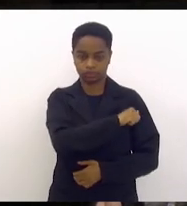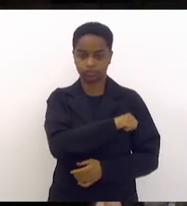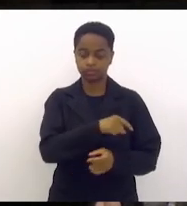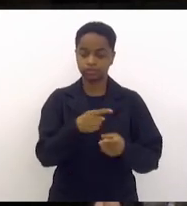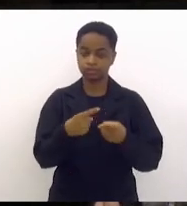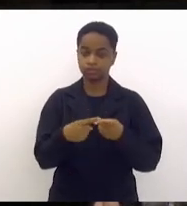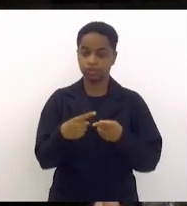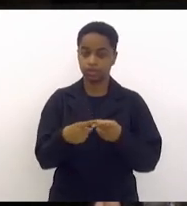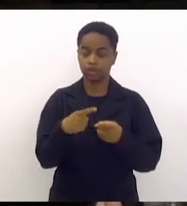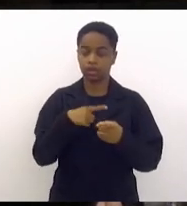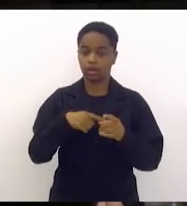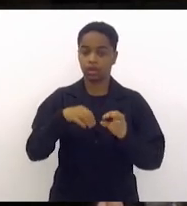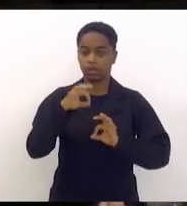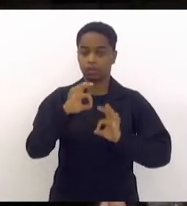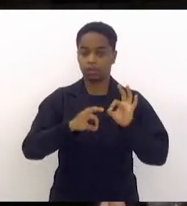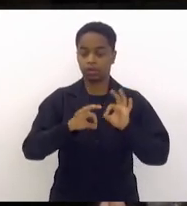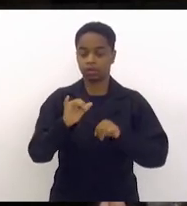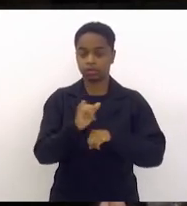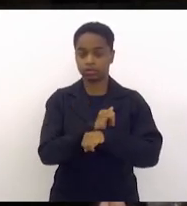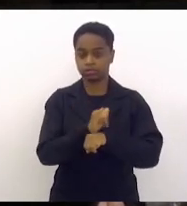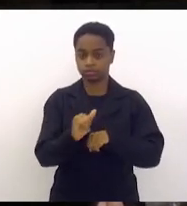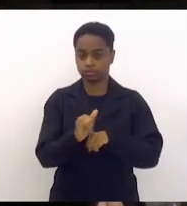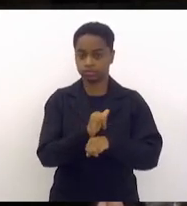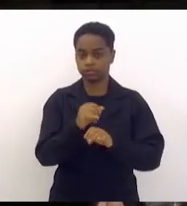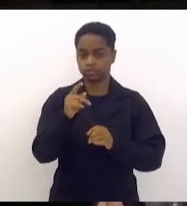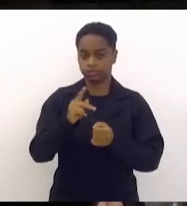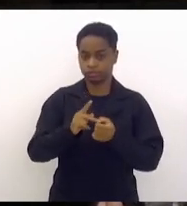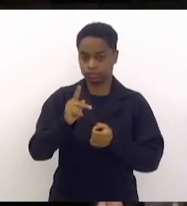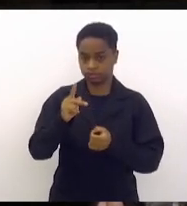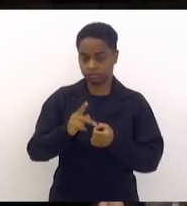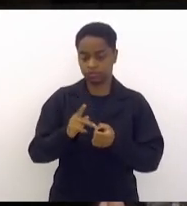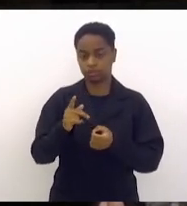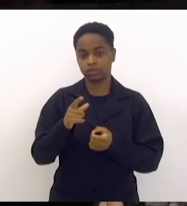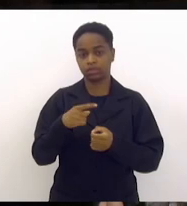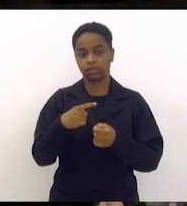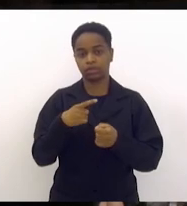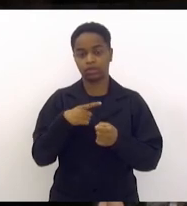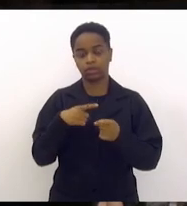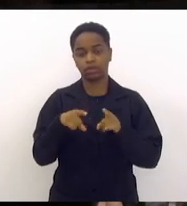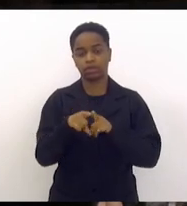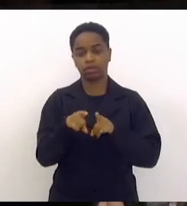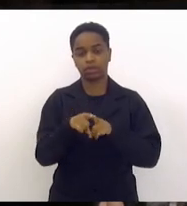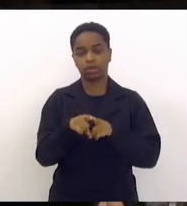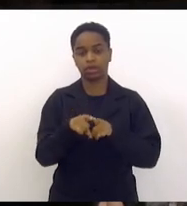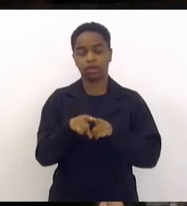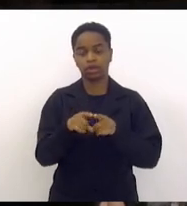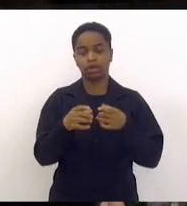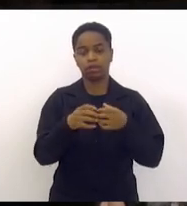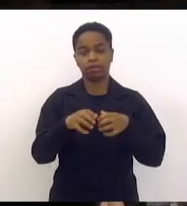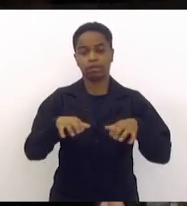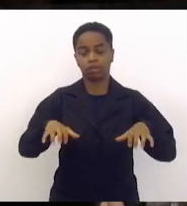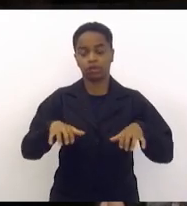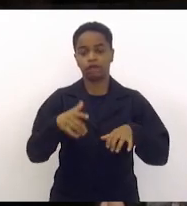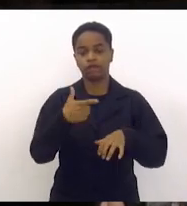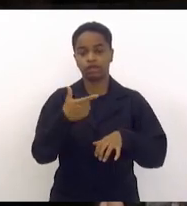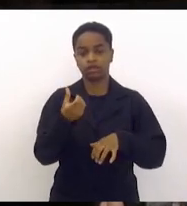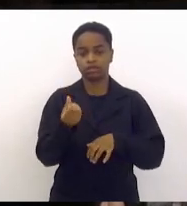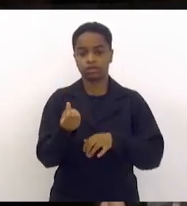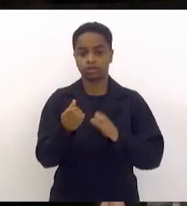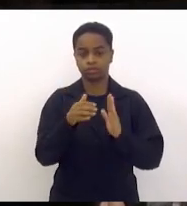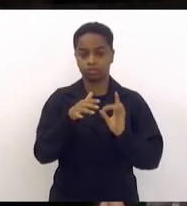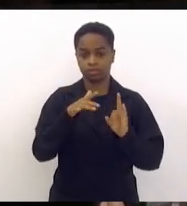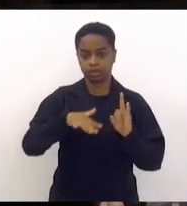existe no plano estratégico da Petrobras previsto de comissionamento de 26 plataformas até o ano